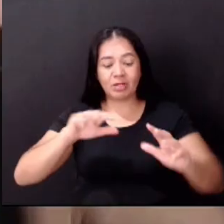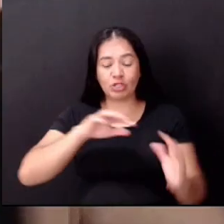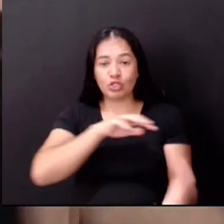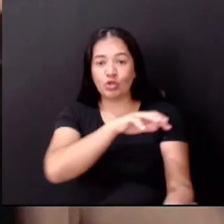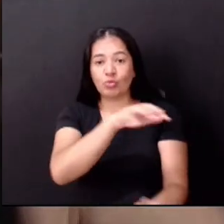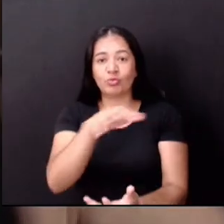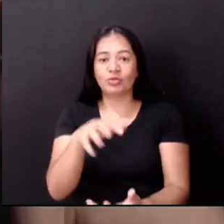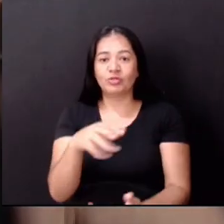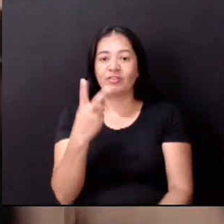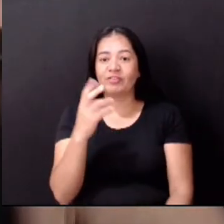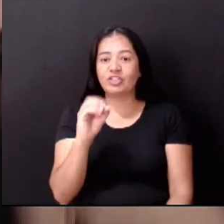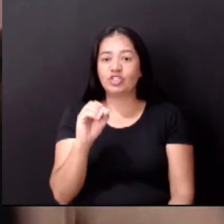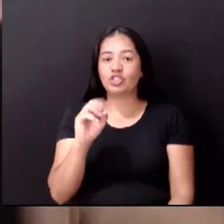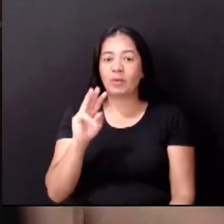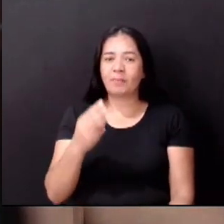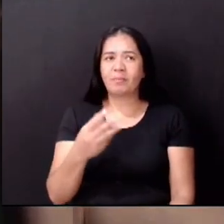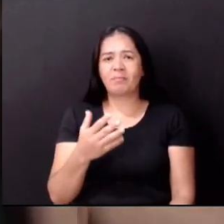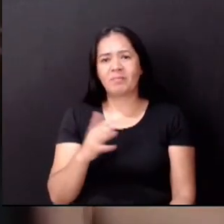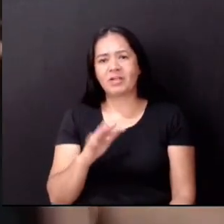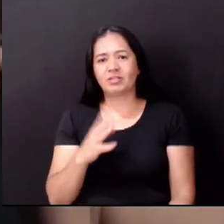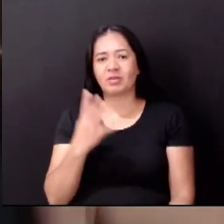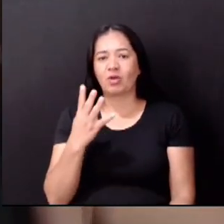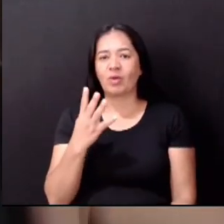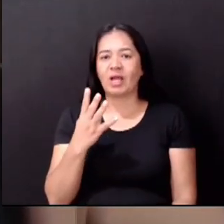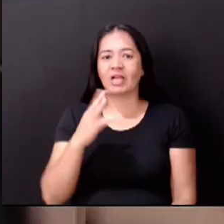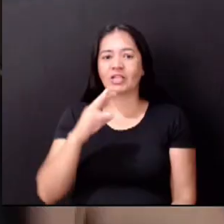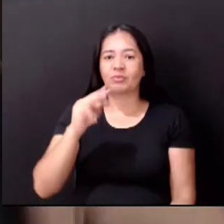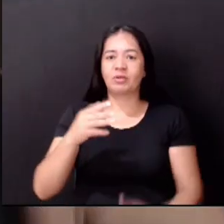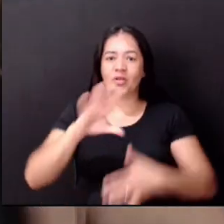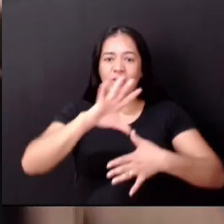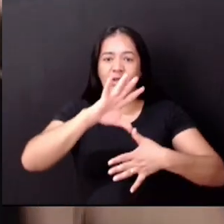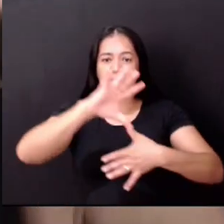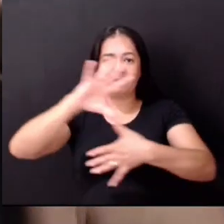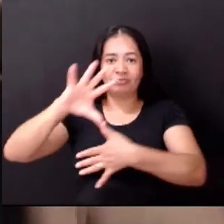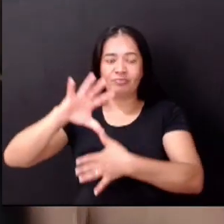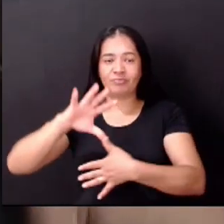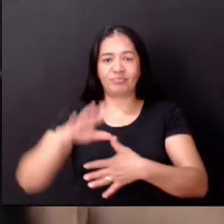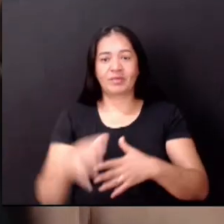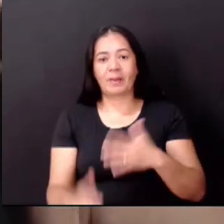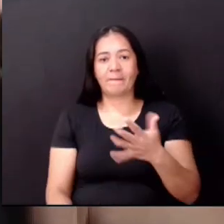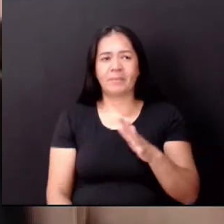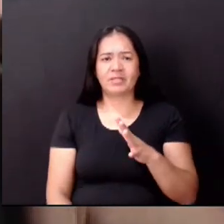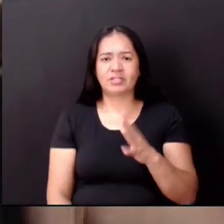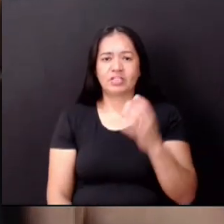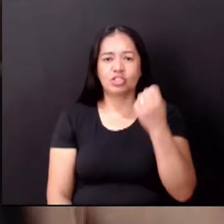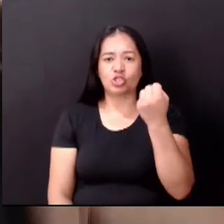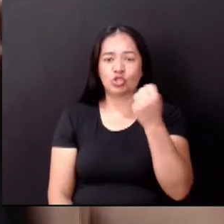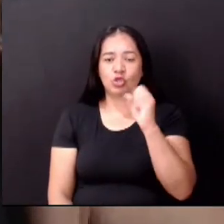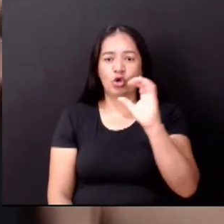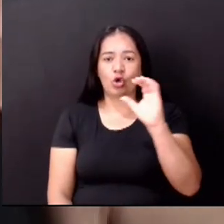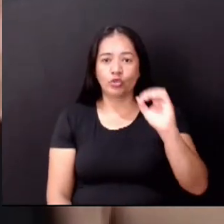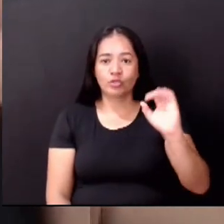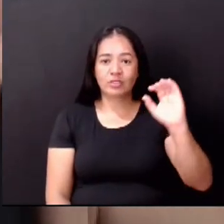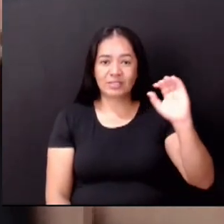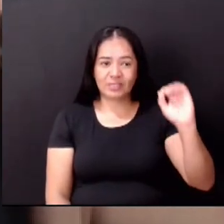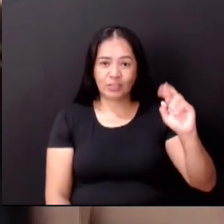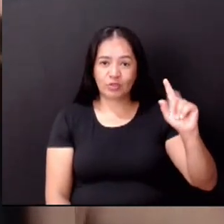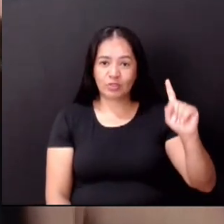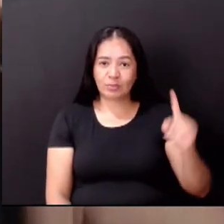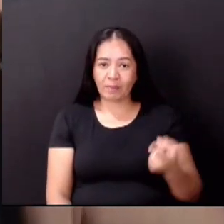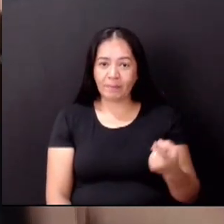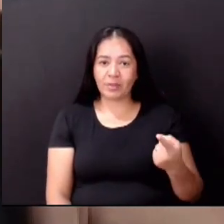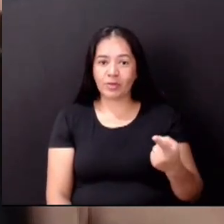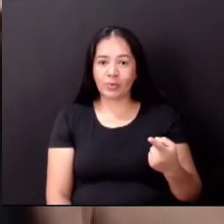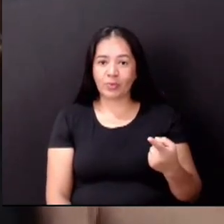4 milhões estão na América Latina e por volta de 800 mil números consolidados, né, pelo